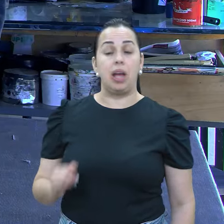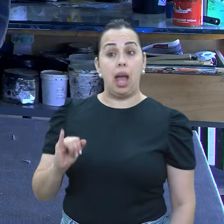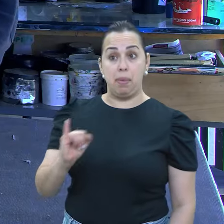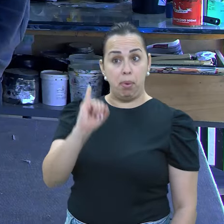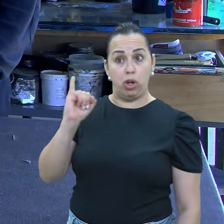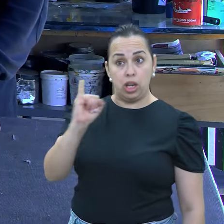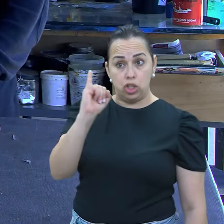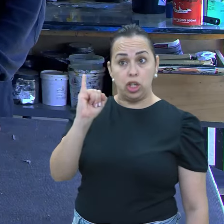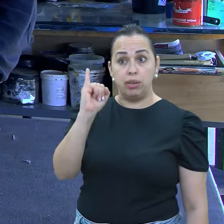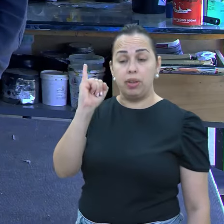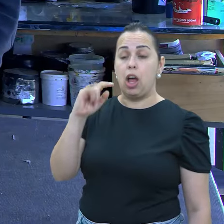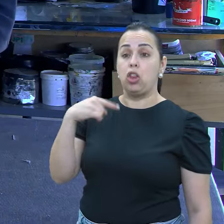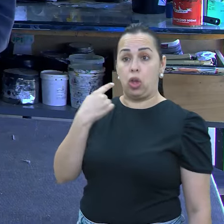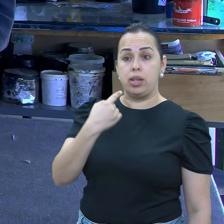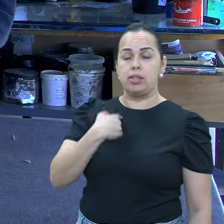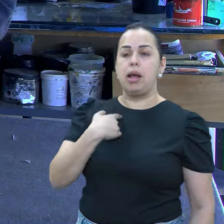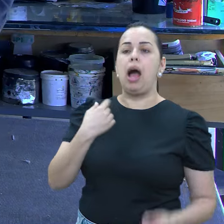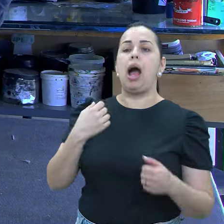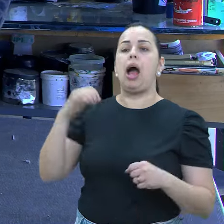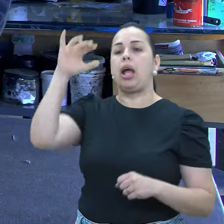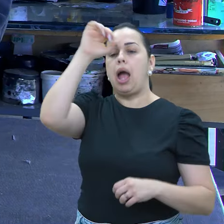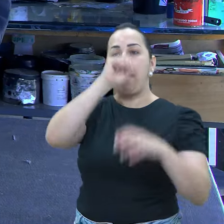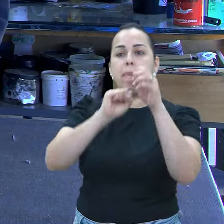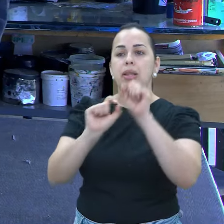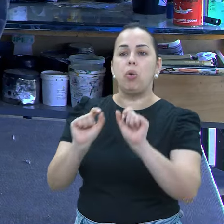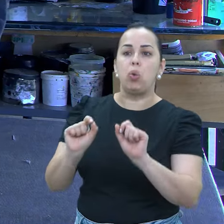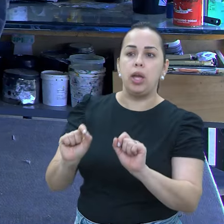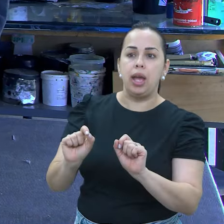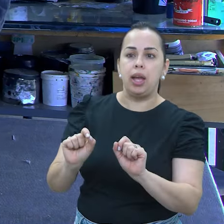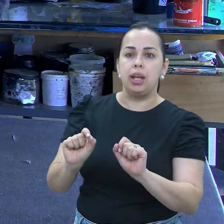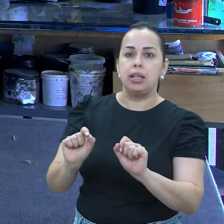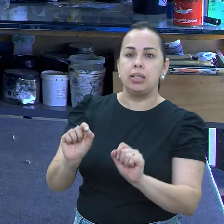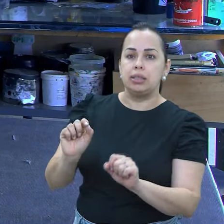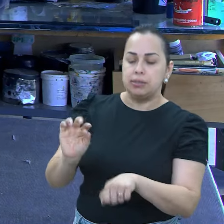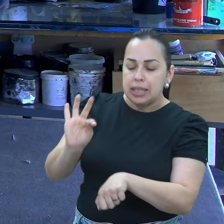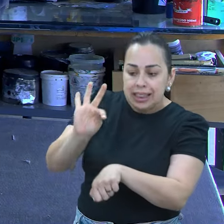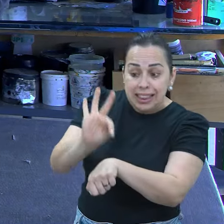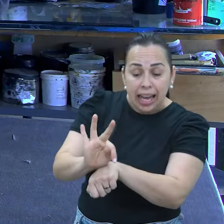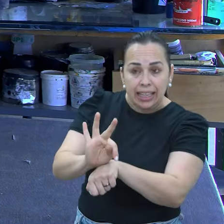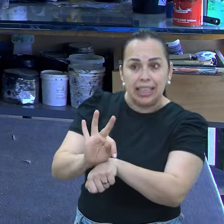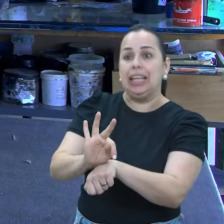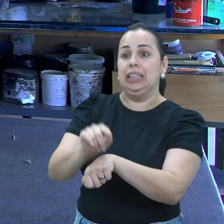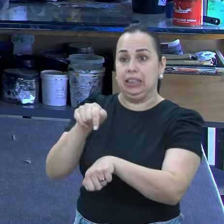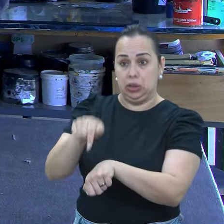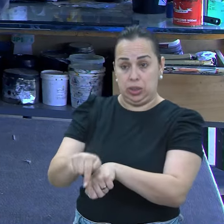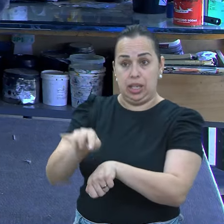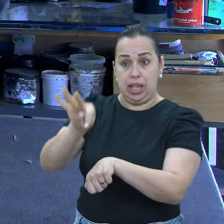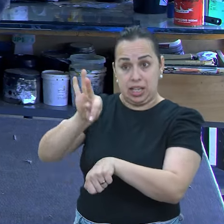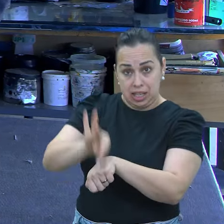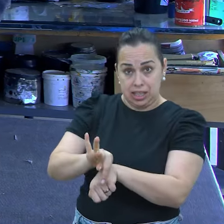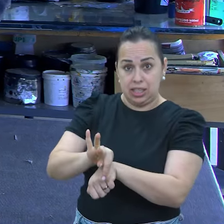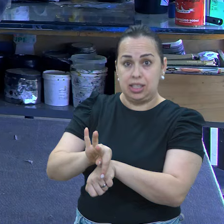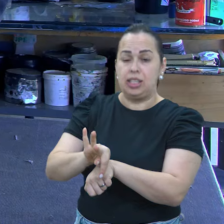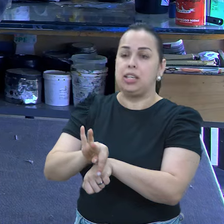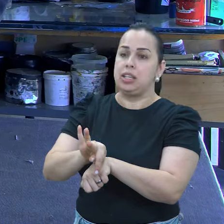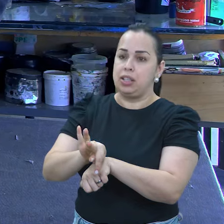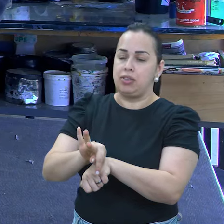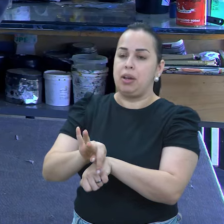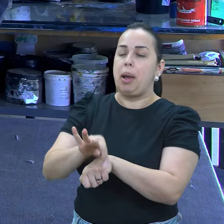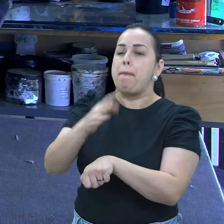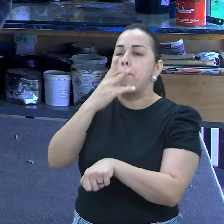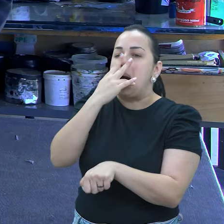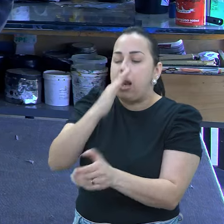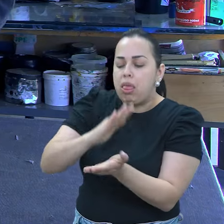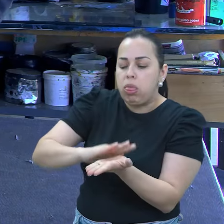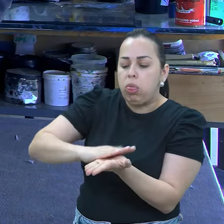É importante a gente saber que a xilogravura, ela é uma técnica de gravura que a gente chama